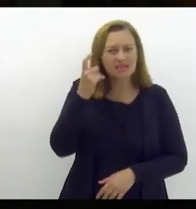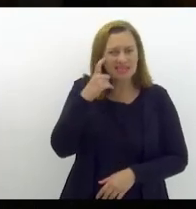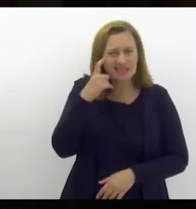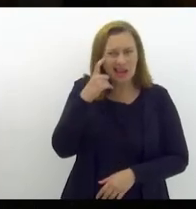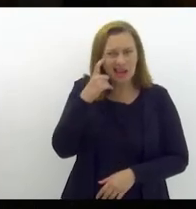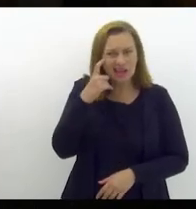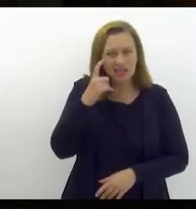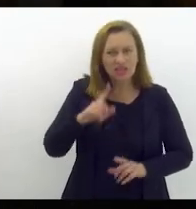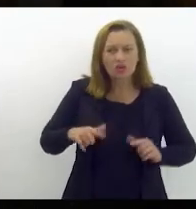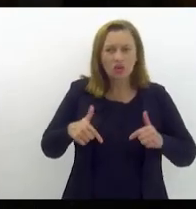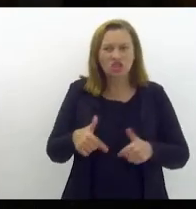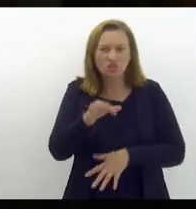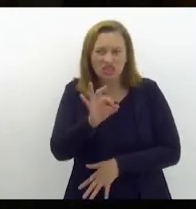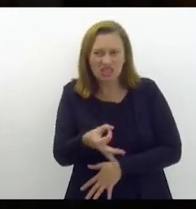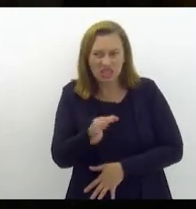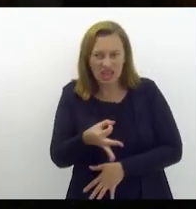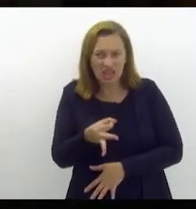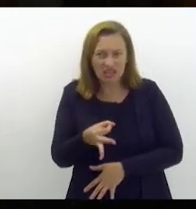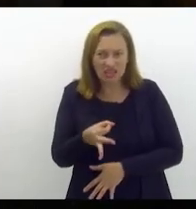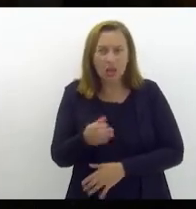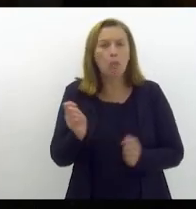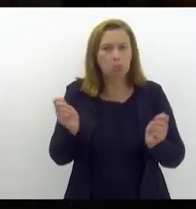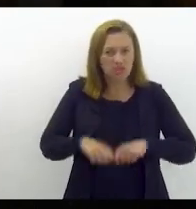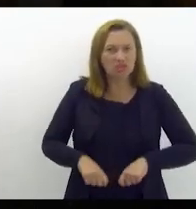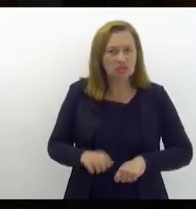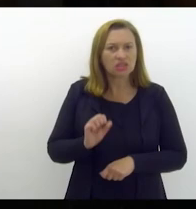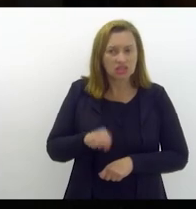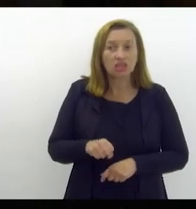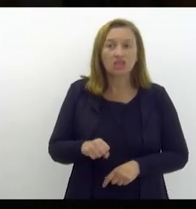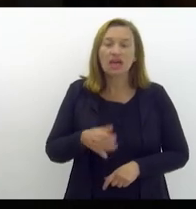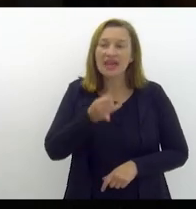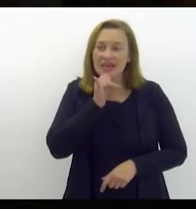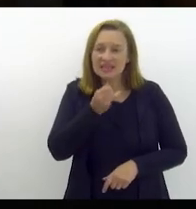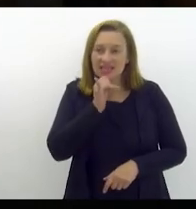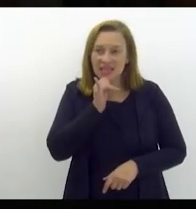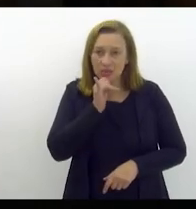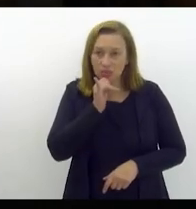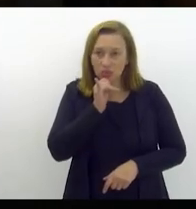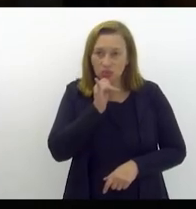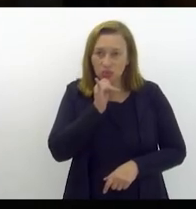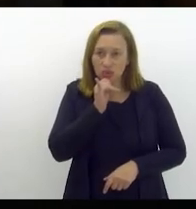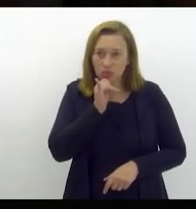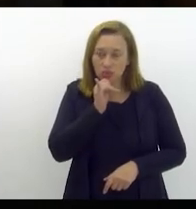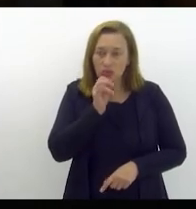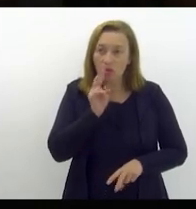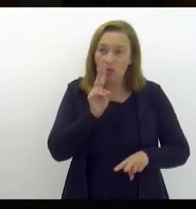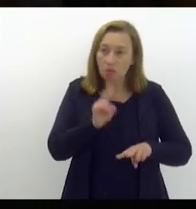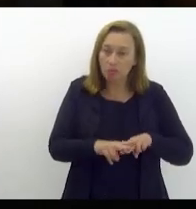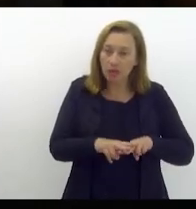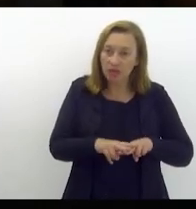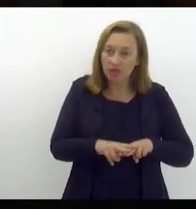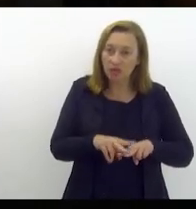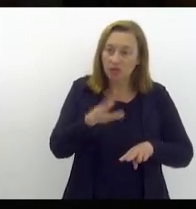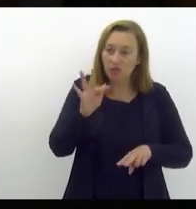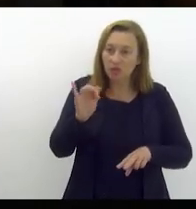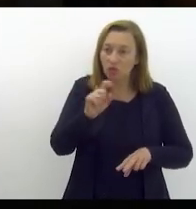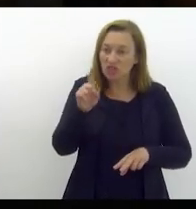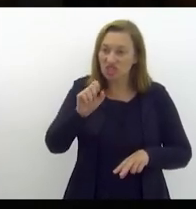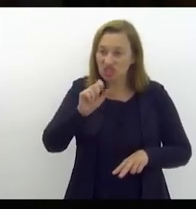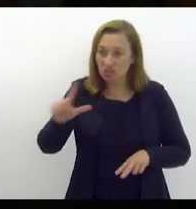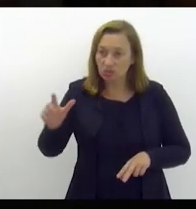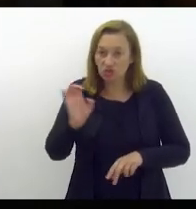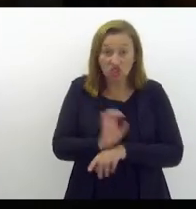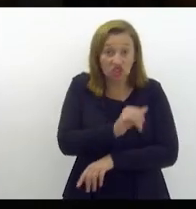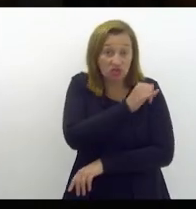ações concretas, e elas são possíveis, por exemplo, a maior apreensão de fuzis no estado do